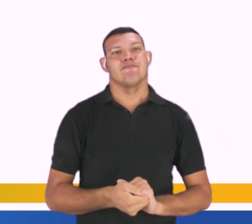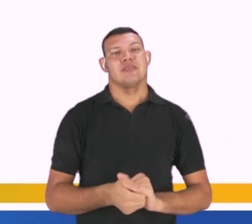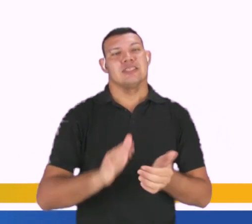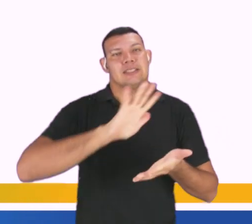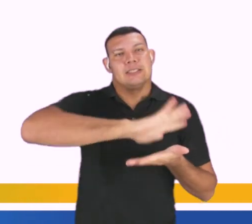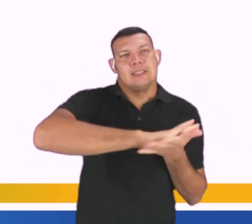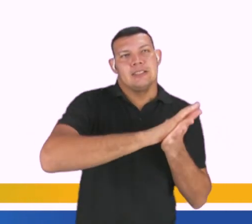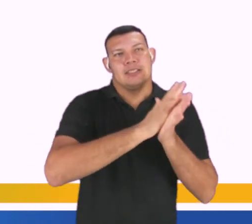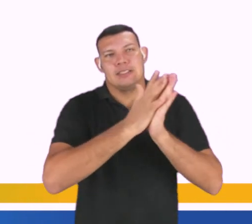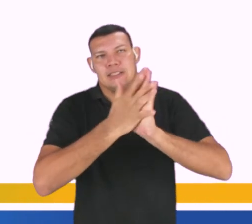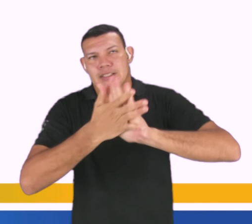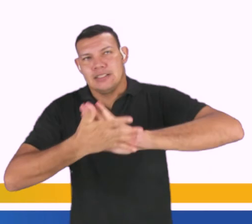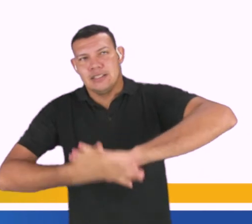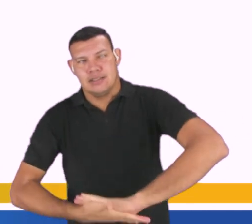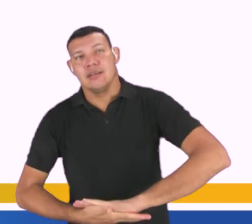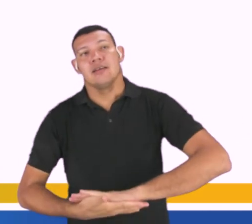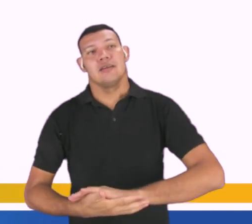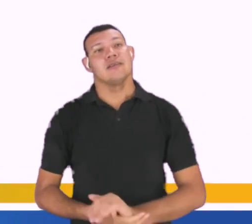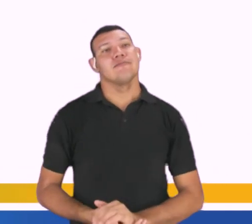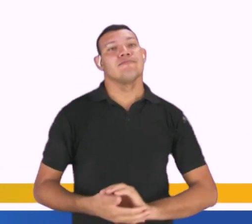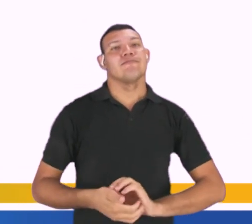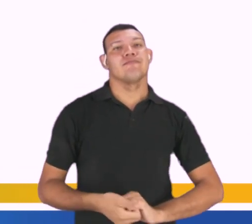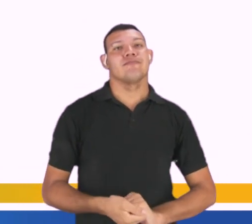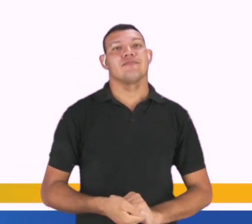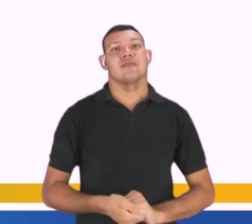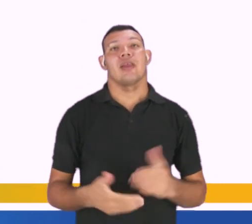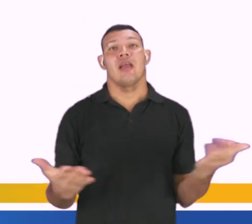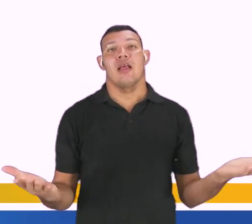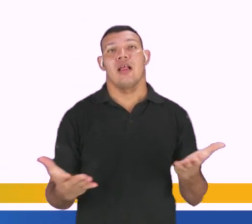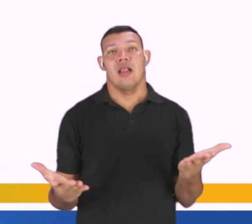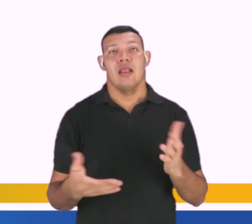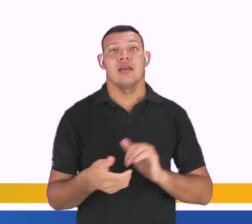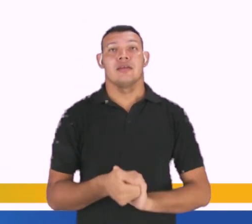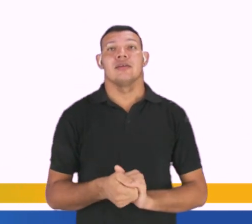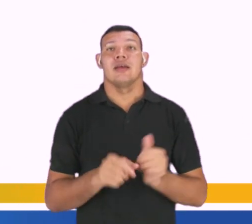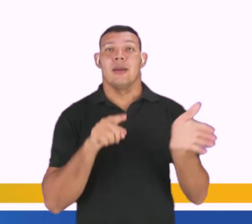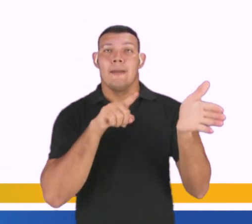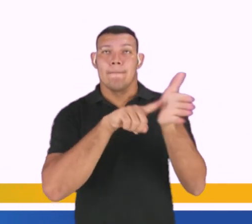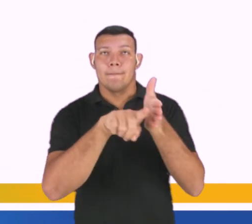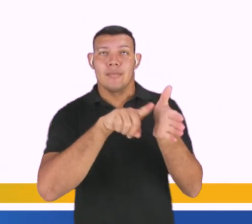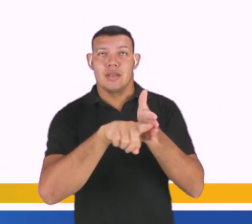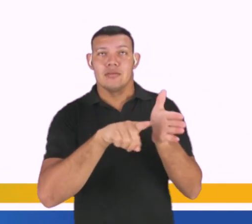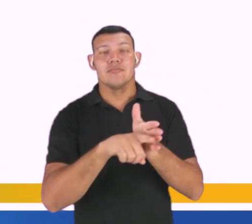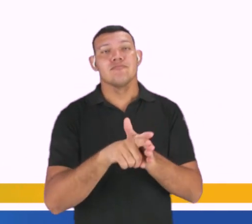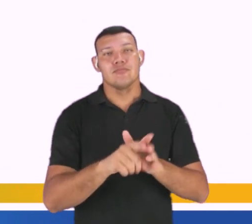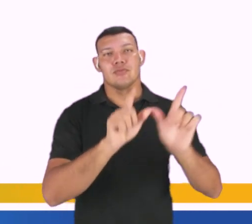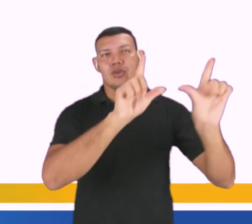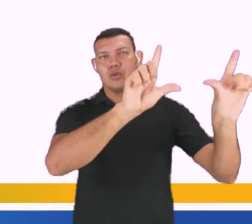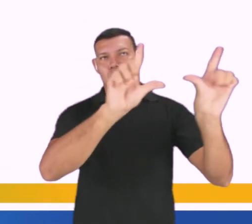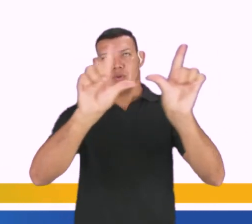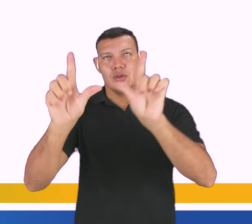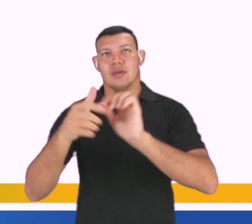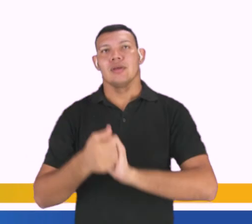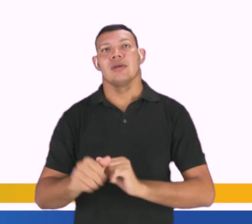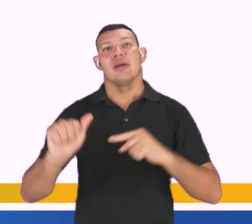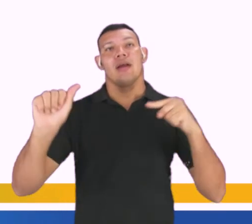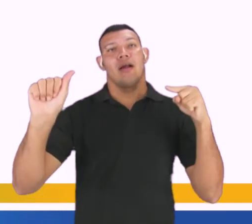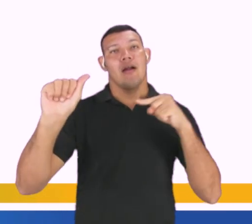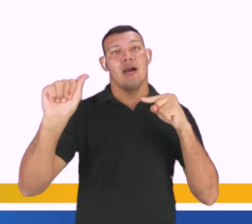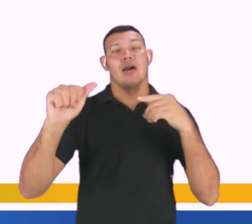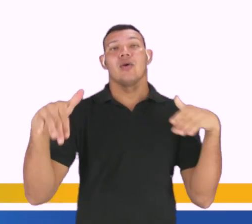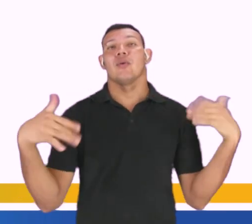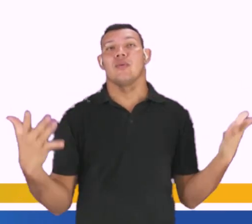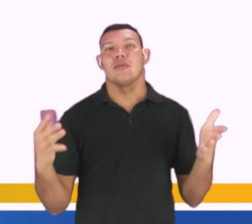civil. Vamos então para a questão. A questão colocada em debate pela charge é, letra A falta